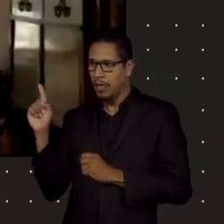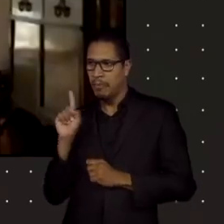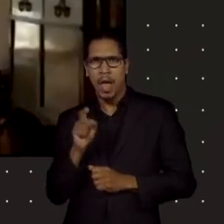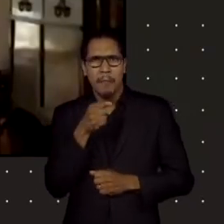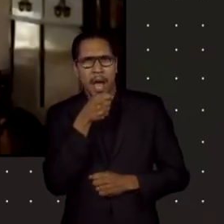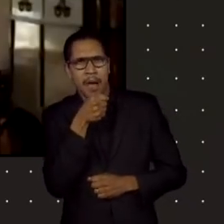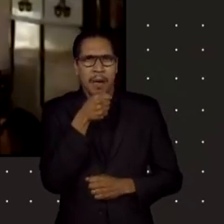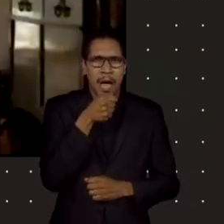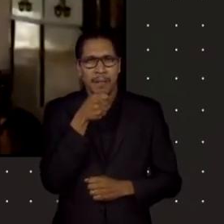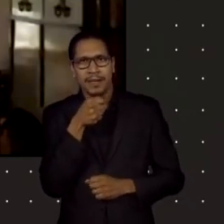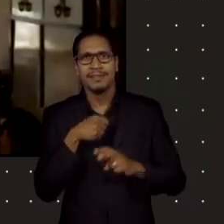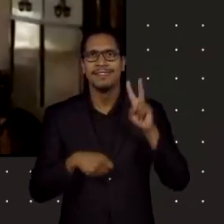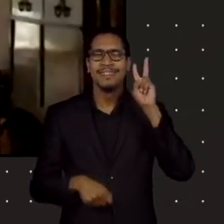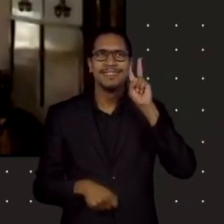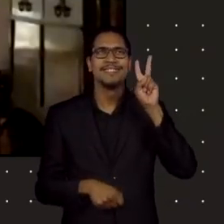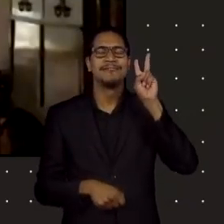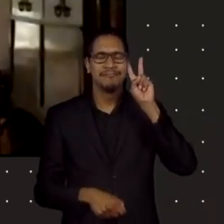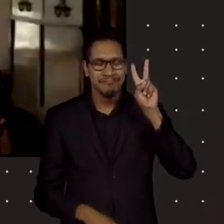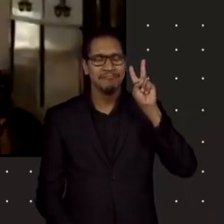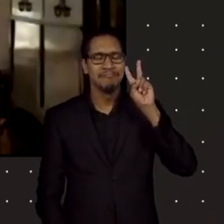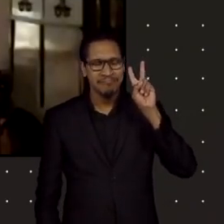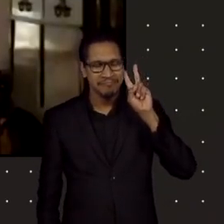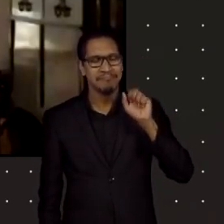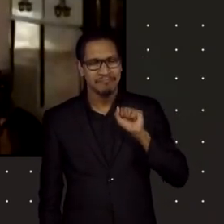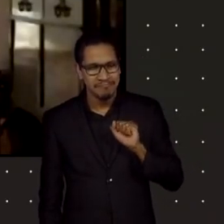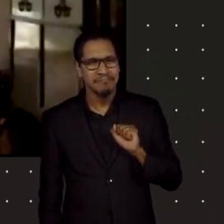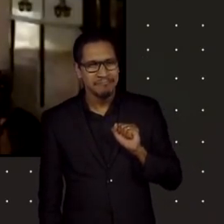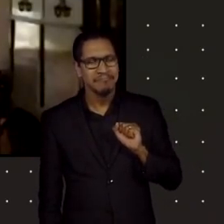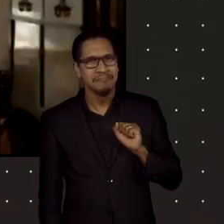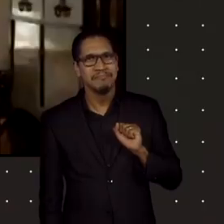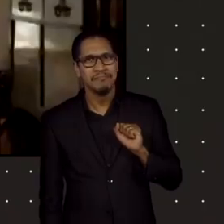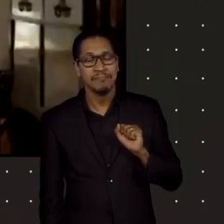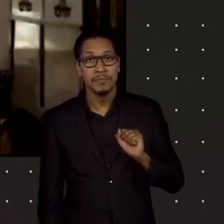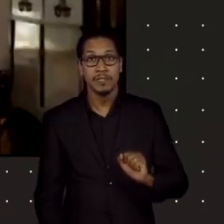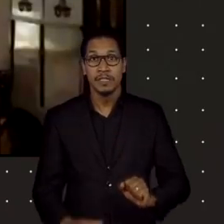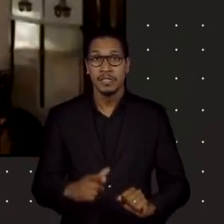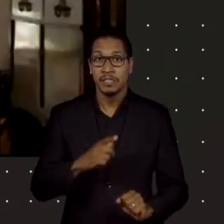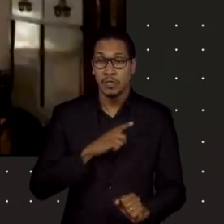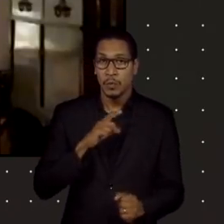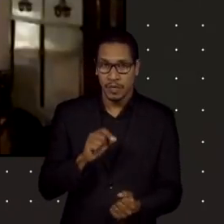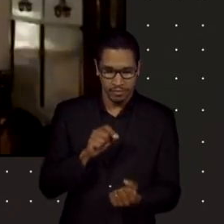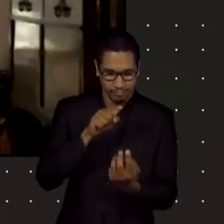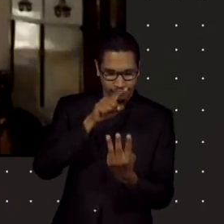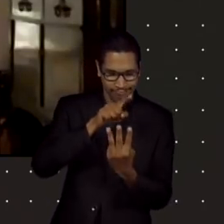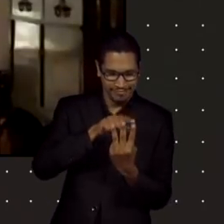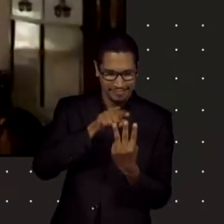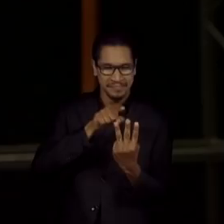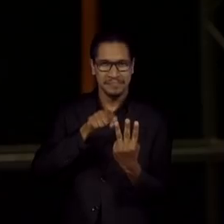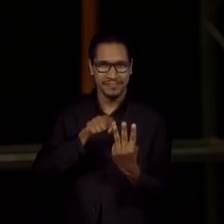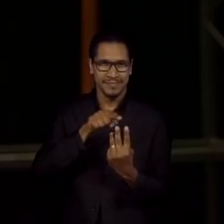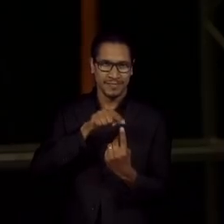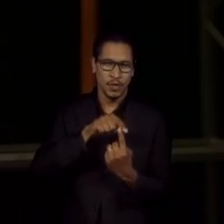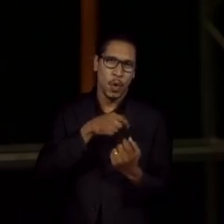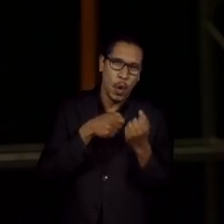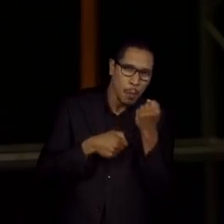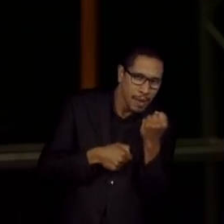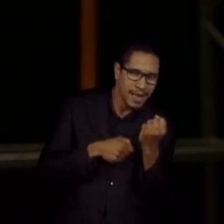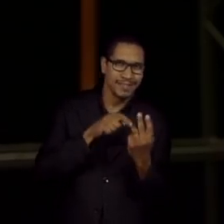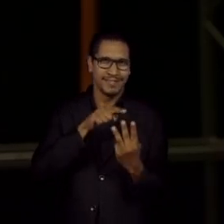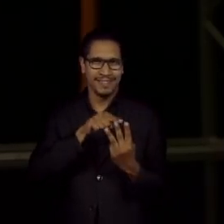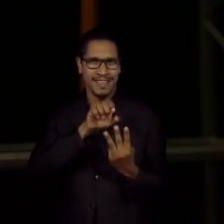que existia uma aparição que era eu, Roberto e Erasmo, vestidos